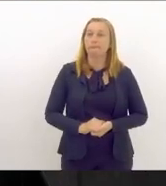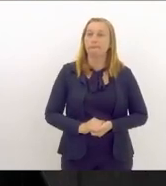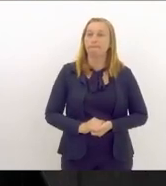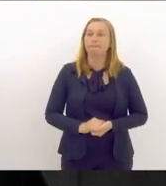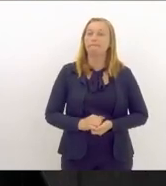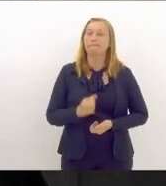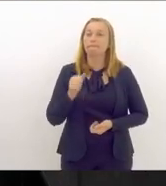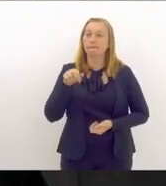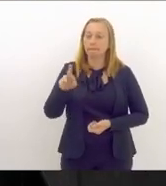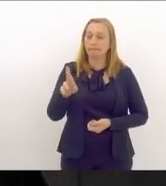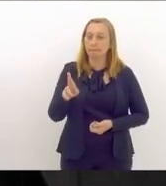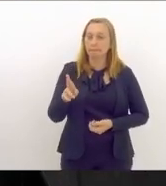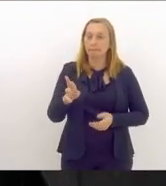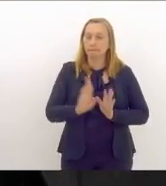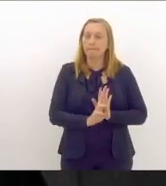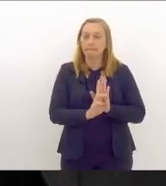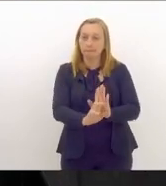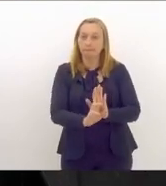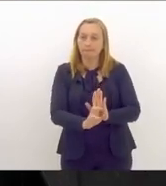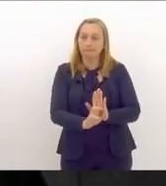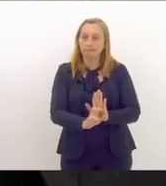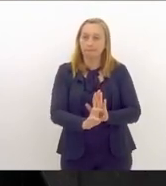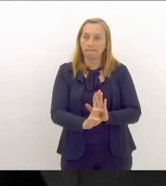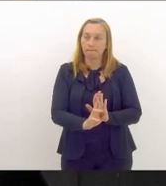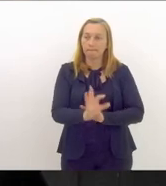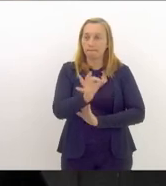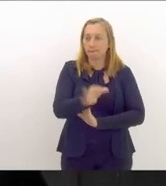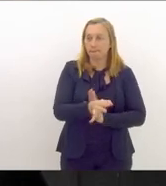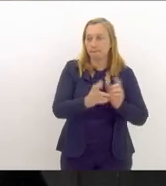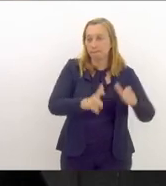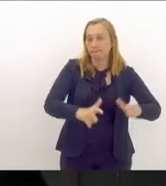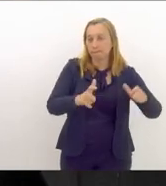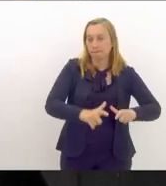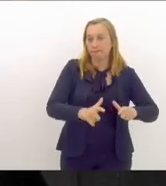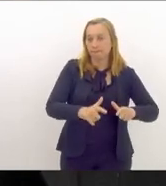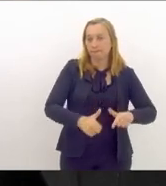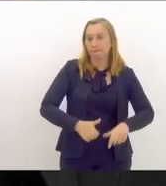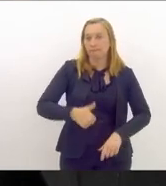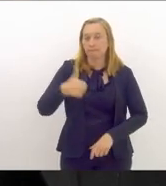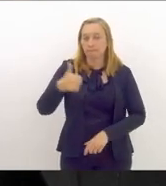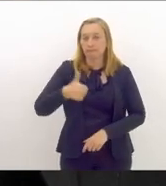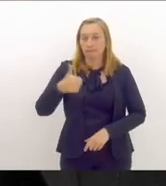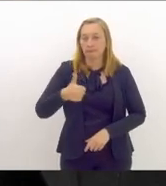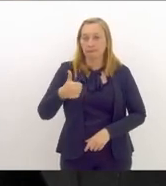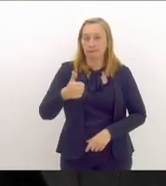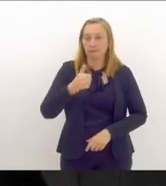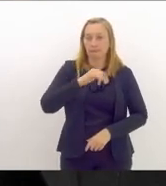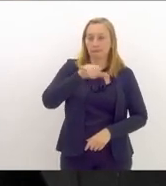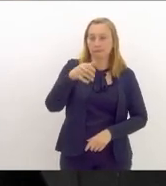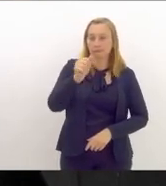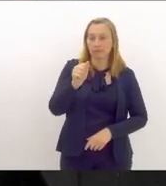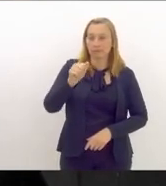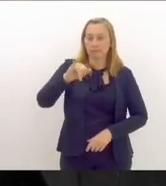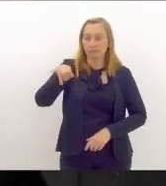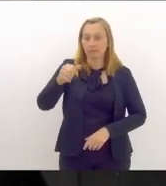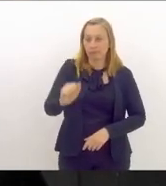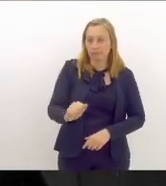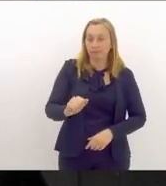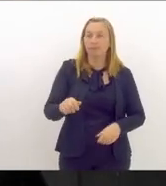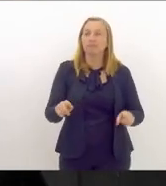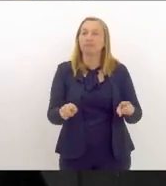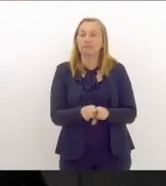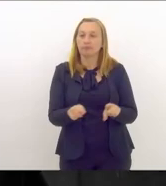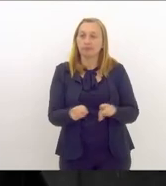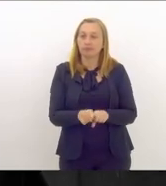que o Bar do Omar representa. Não é à toa que é o ponte preferido da nossa primeira-dama, a Janja, não é à toa